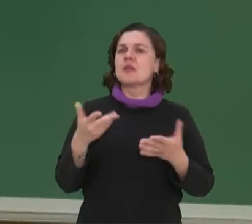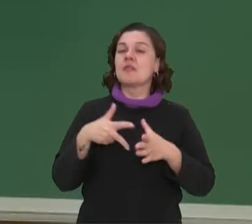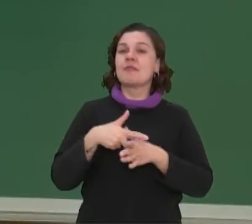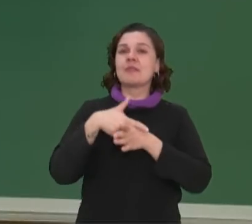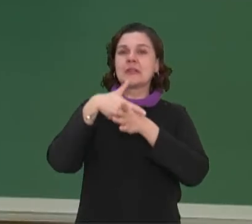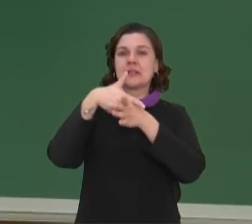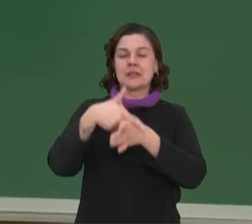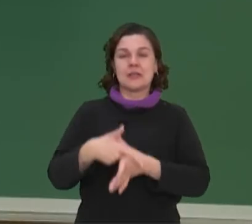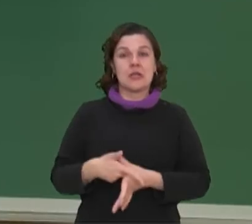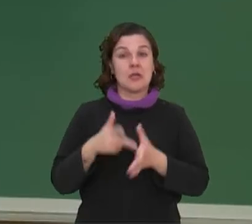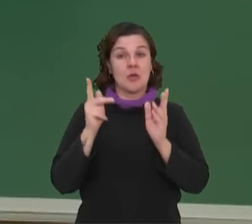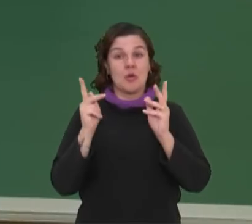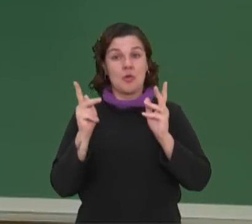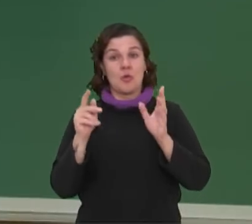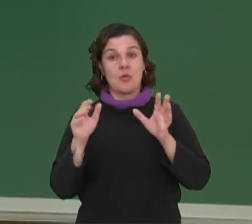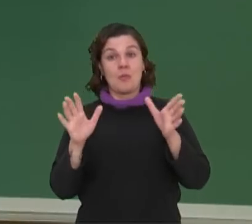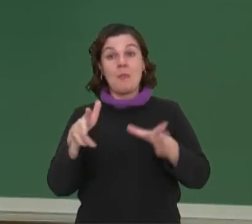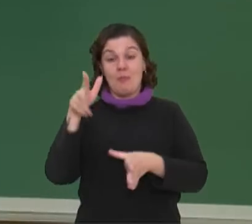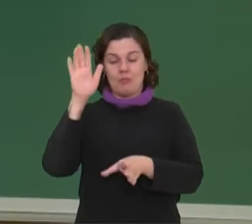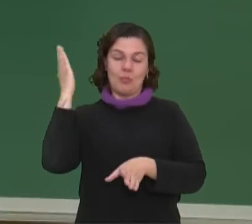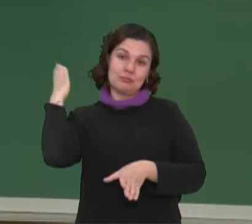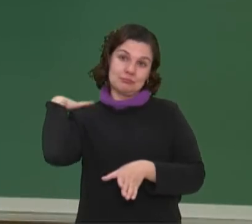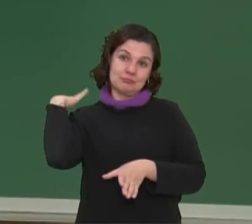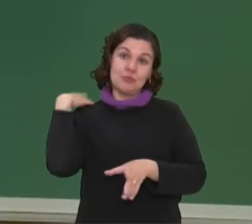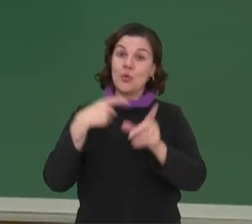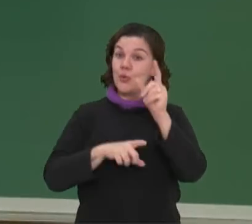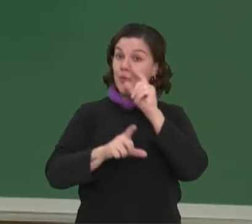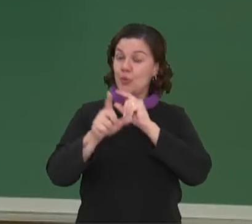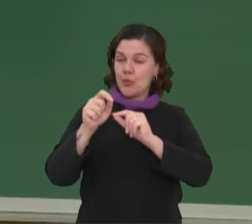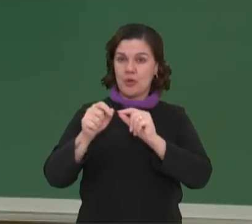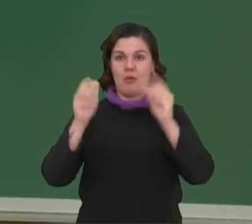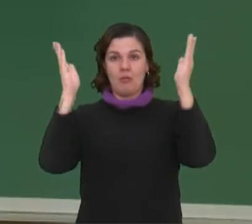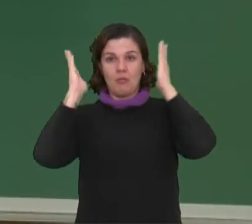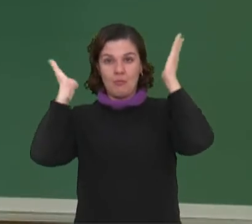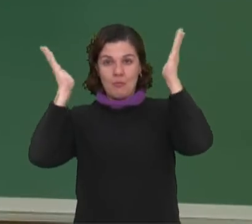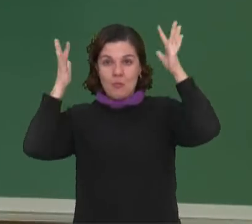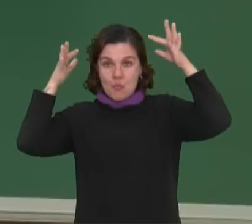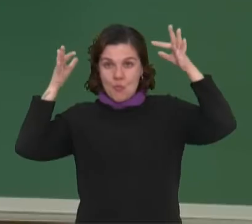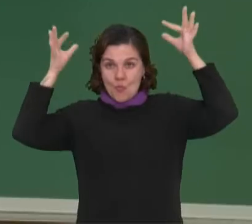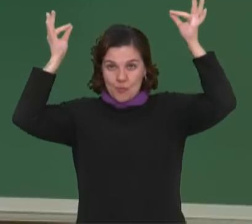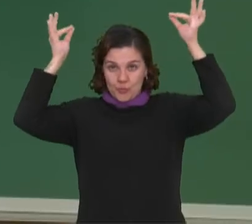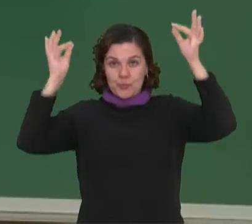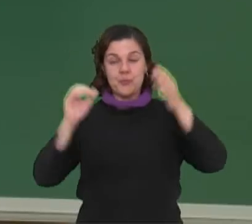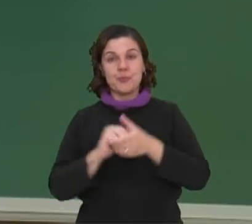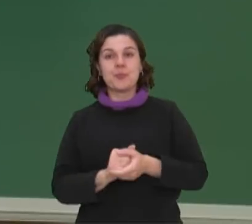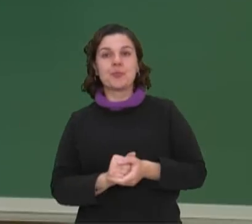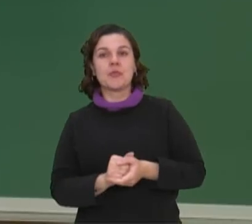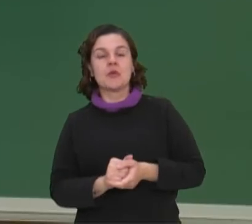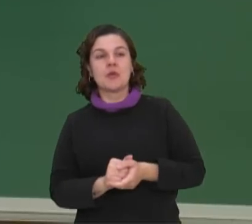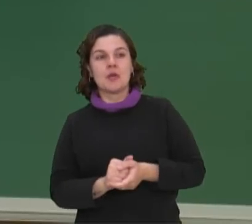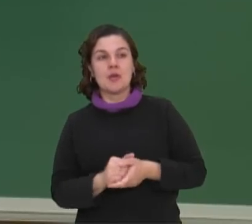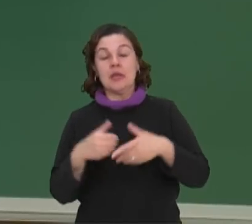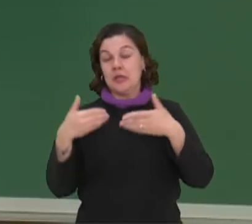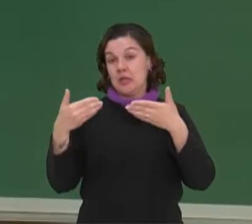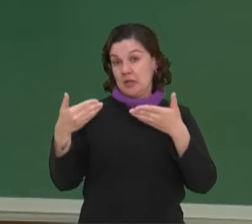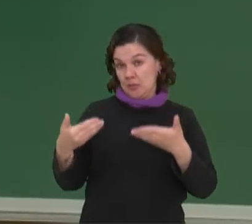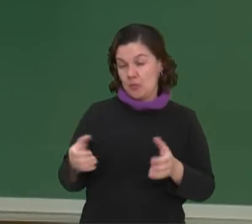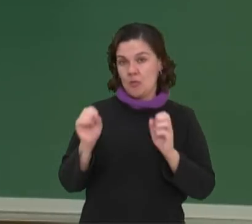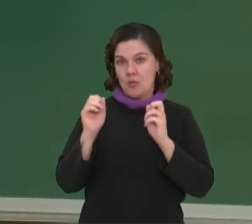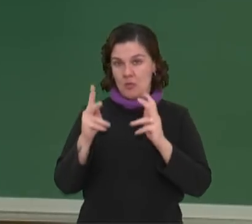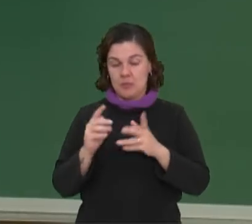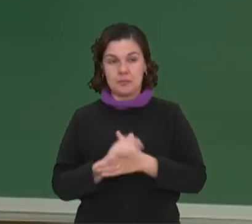Transporte feito em lombo de mulas. Ok, você tem aí. Então um transporte feito a partir de